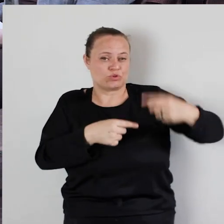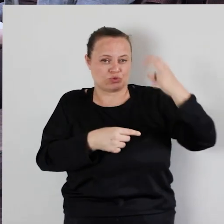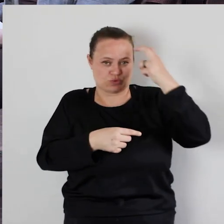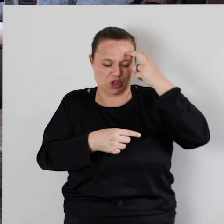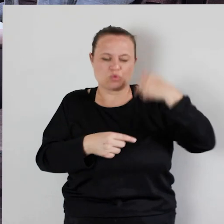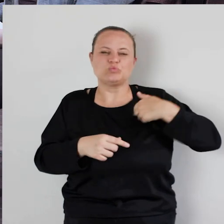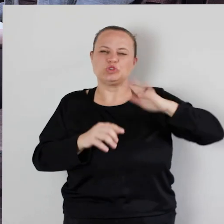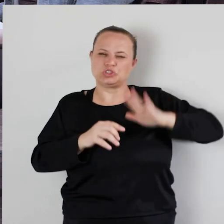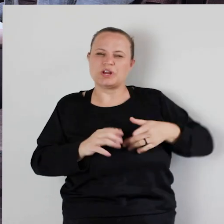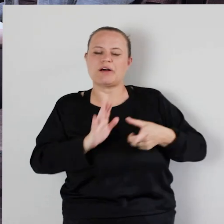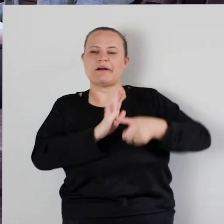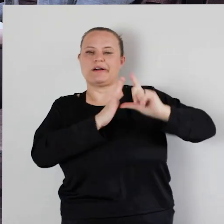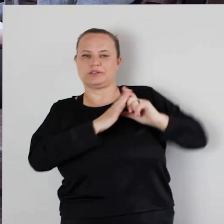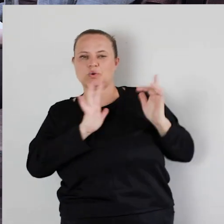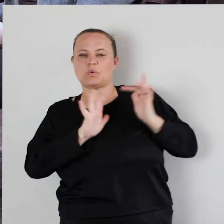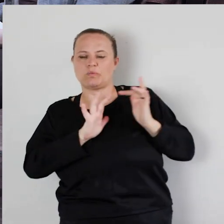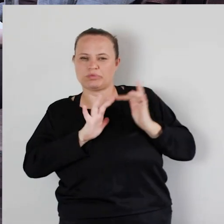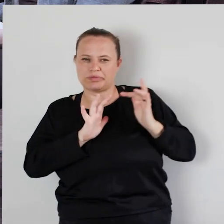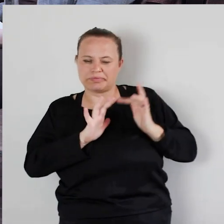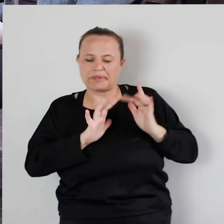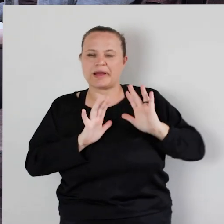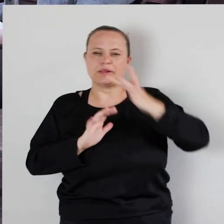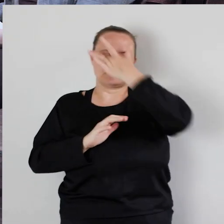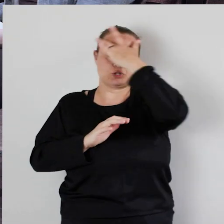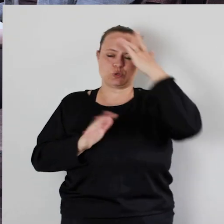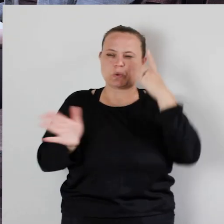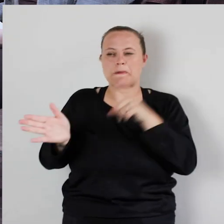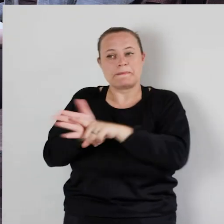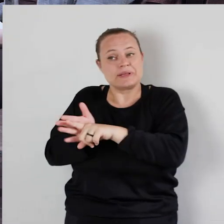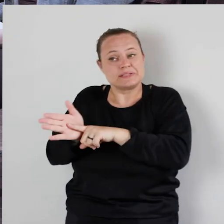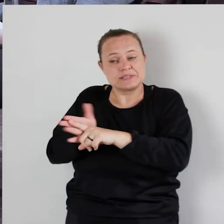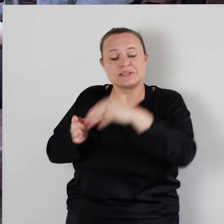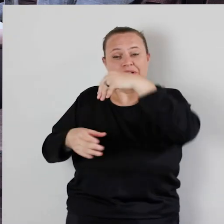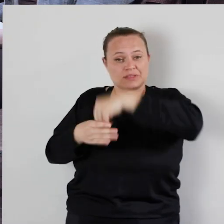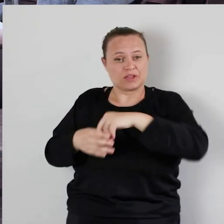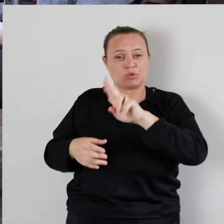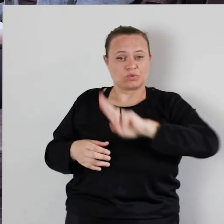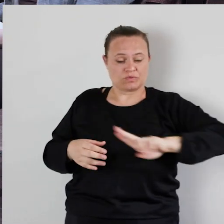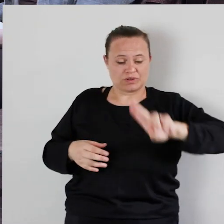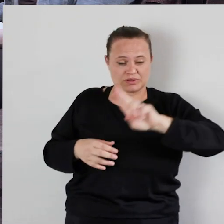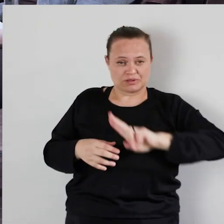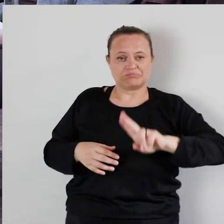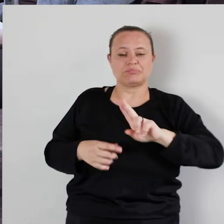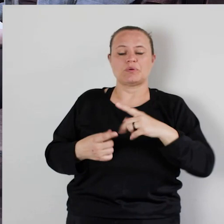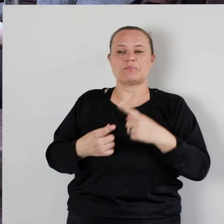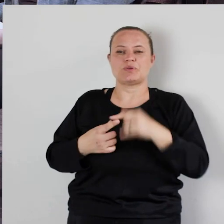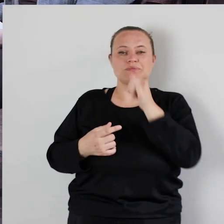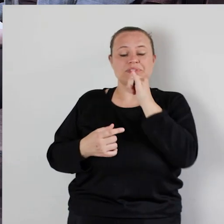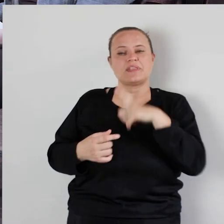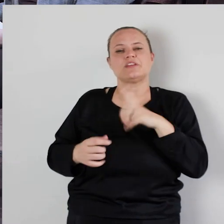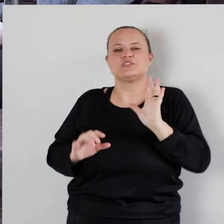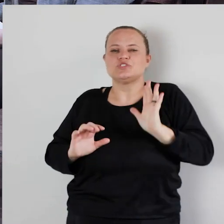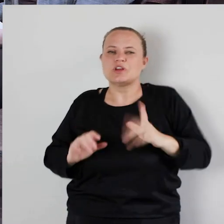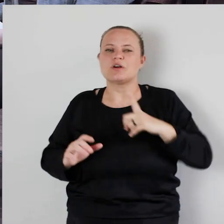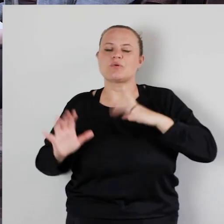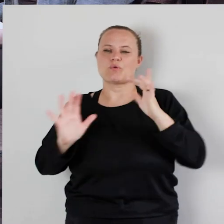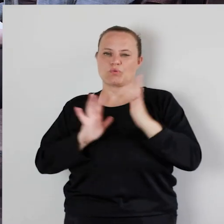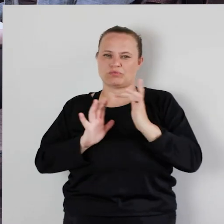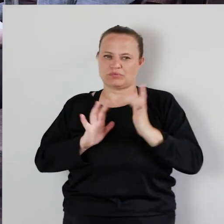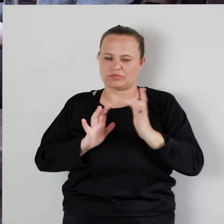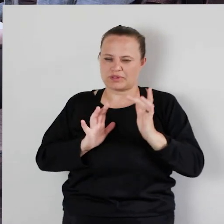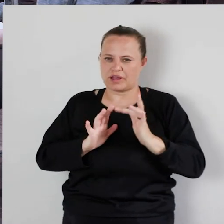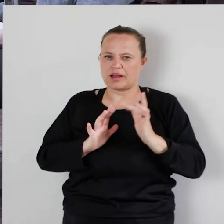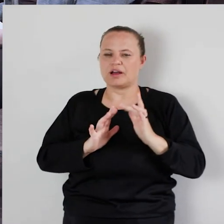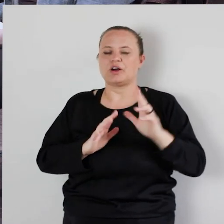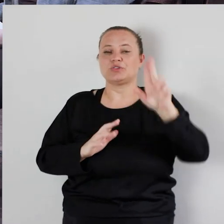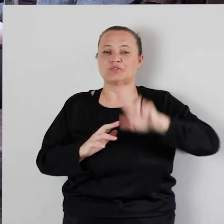claro, um contato prévio, né, aqui com pesquisadores, colegas de outras universidades, que viabilizaram